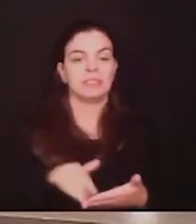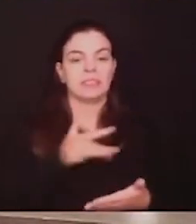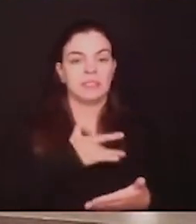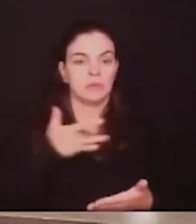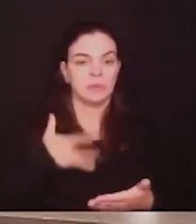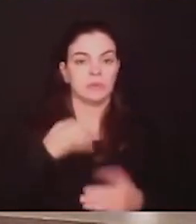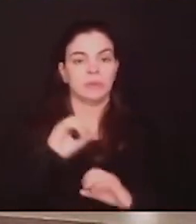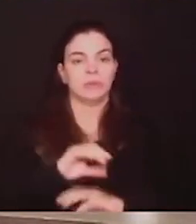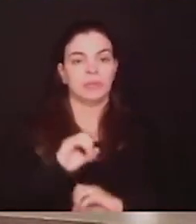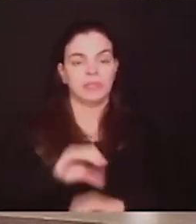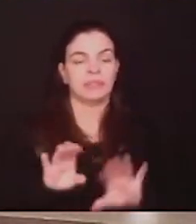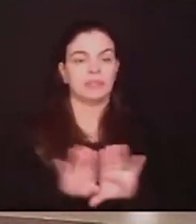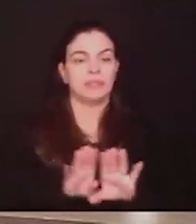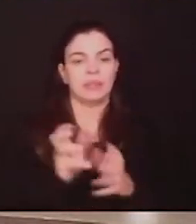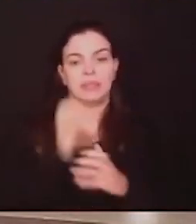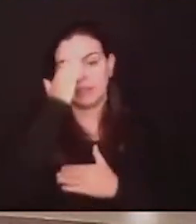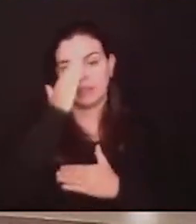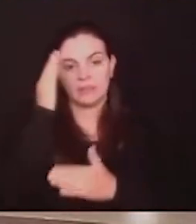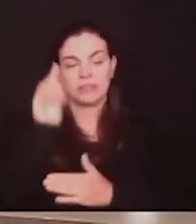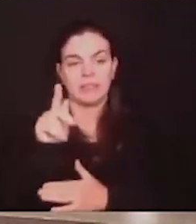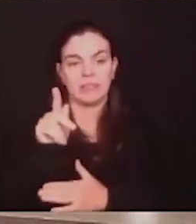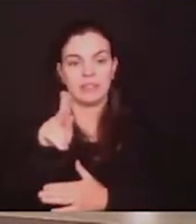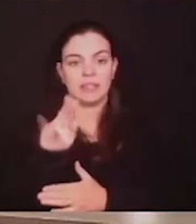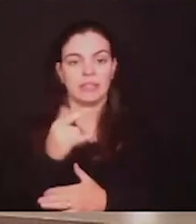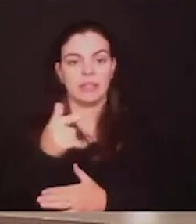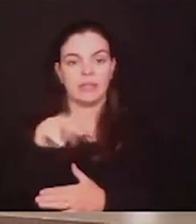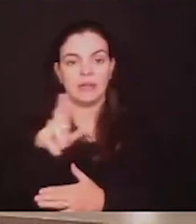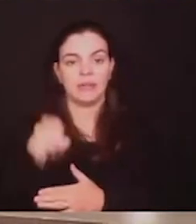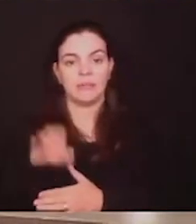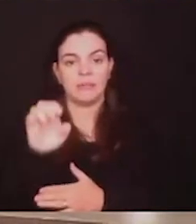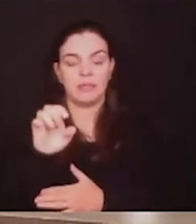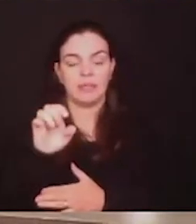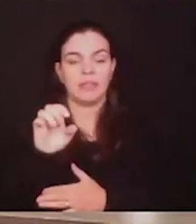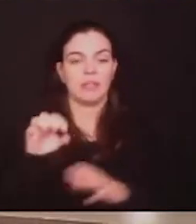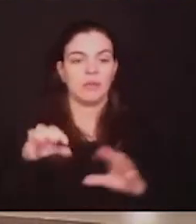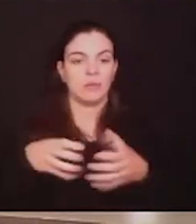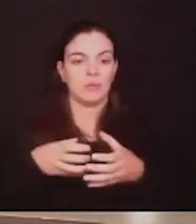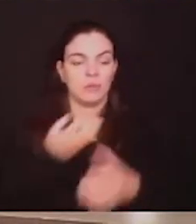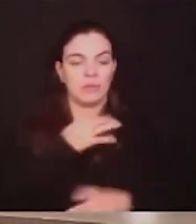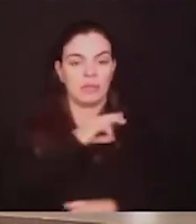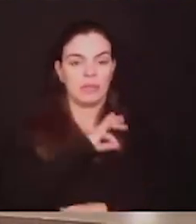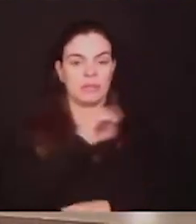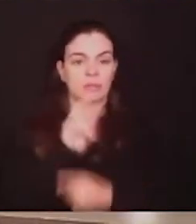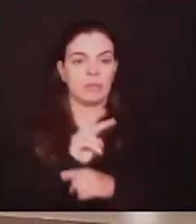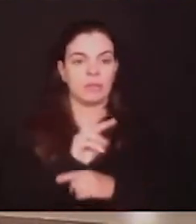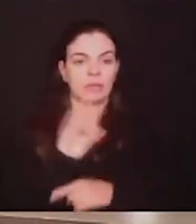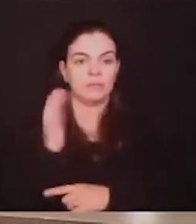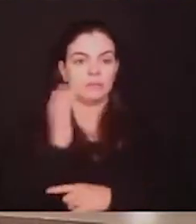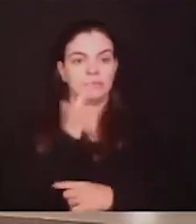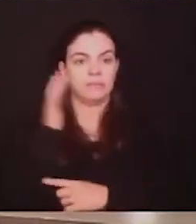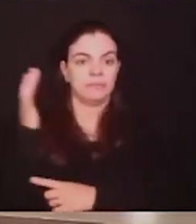agradecimentos ao Dr Guilherme Dias e toda a sua equipe da Delegacia de proteção ao meio ambiente a qual a